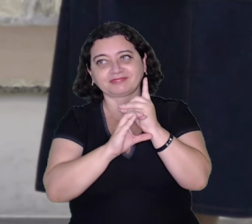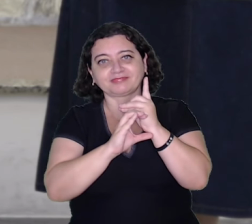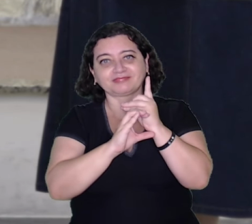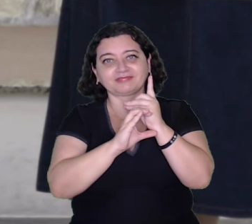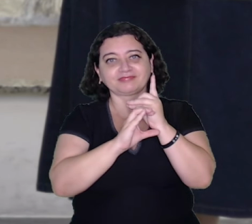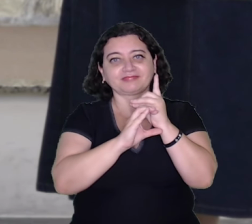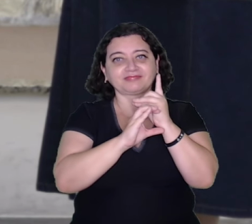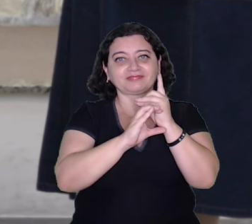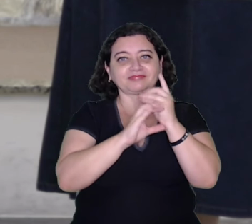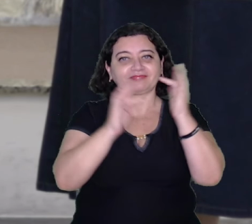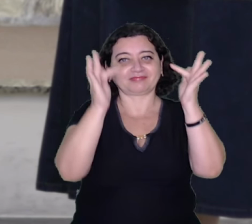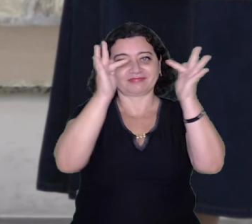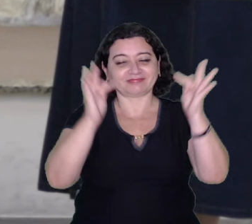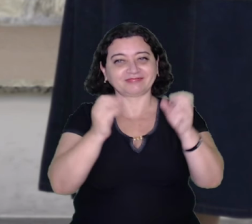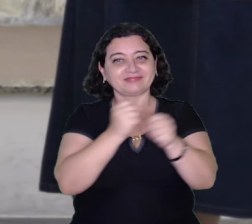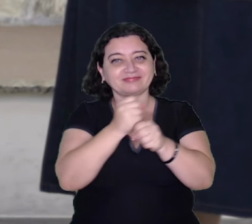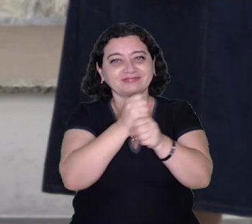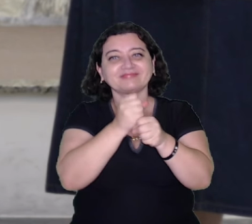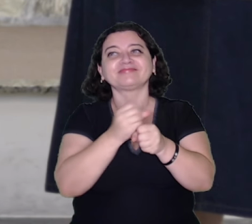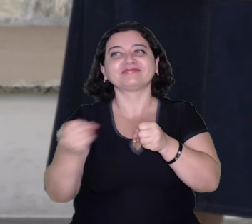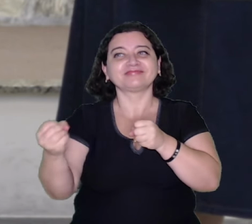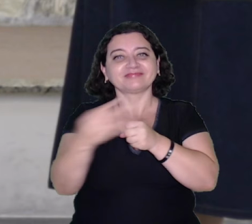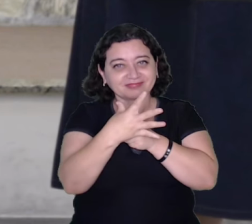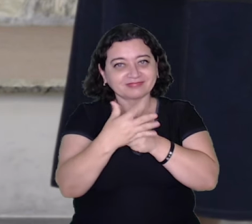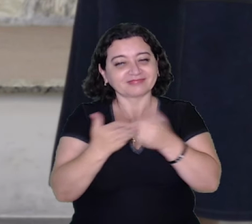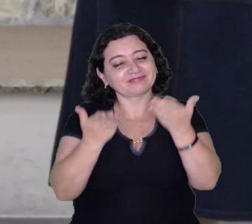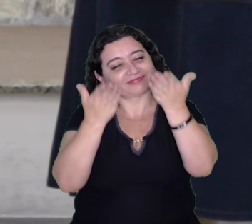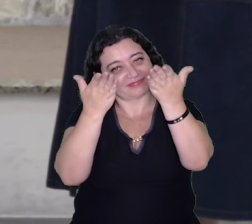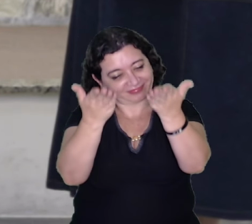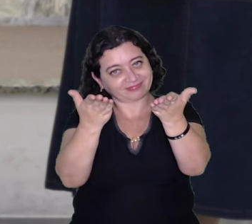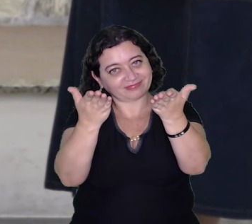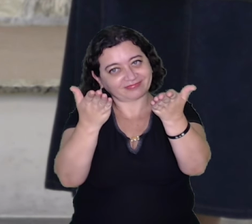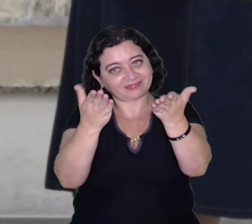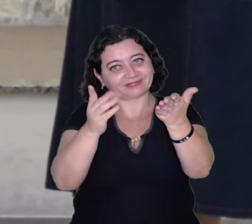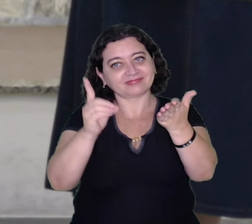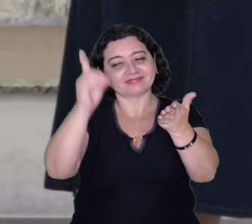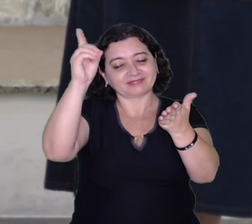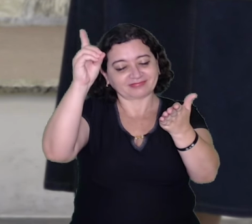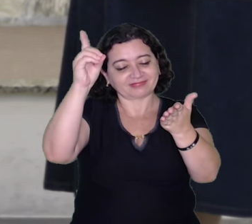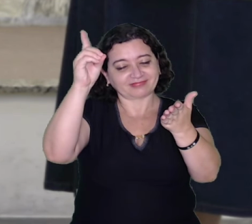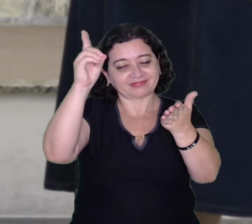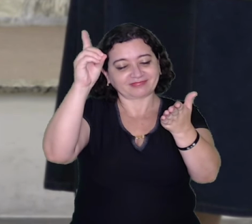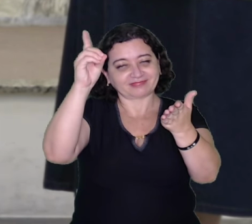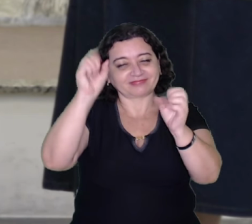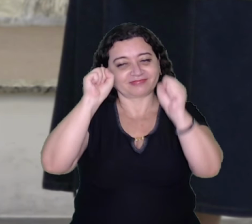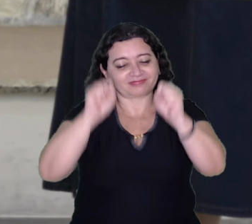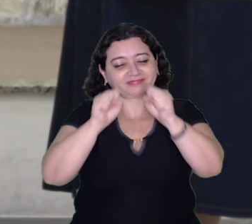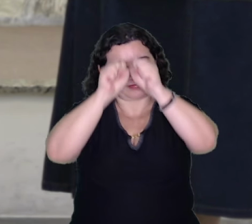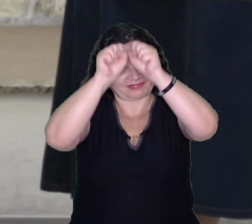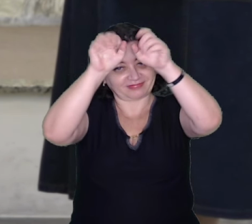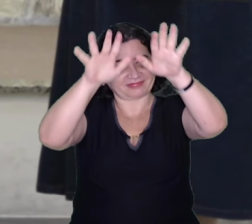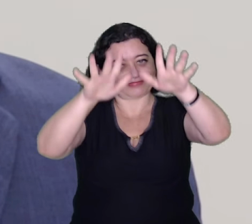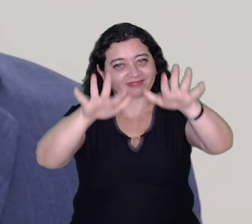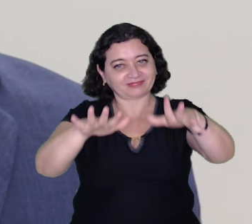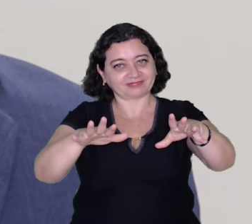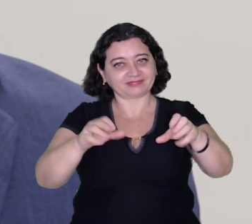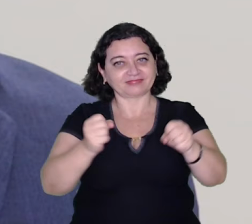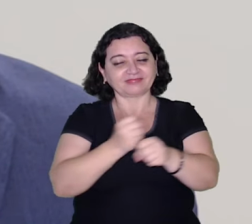feliz ano novo para você. Feliz ano novo para você, que Deus possa te abençoar, te dar um